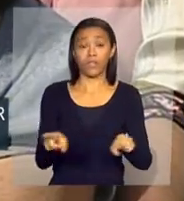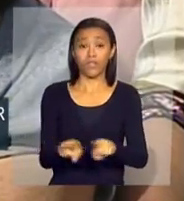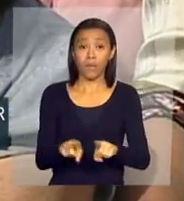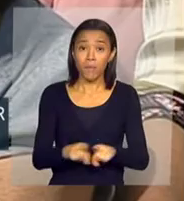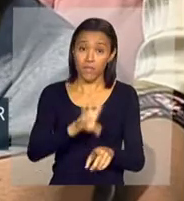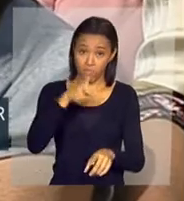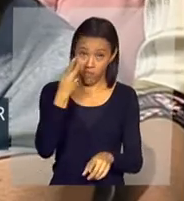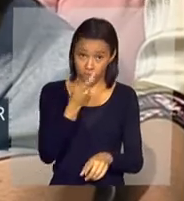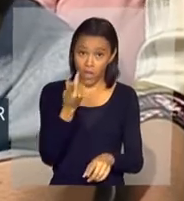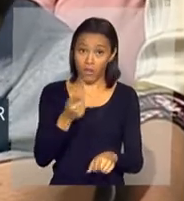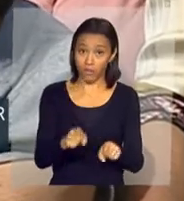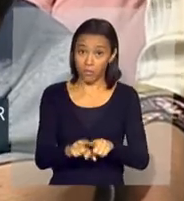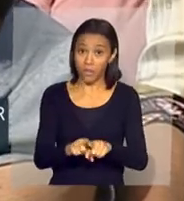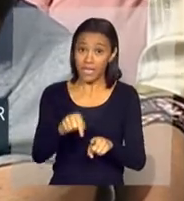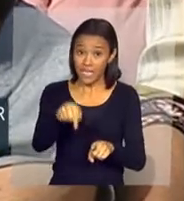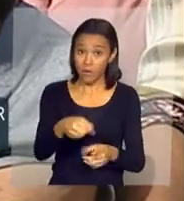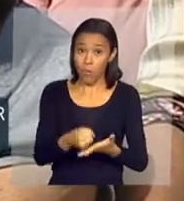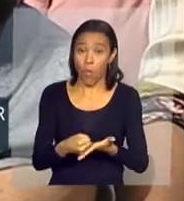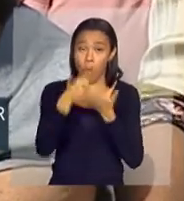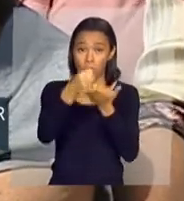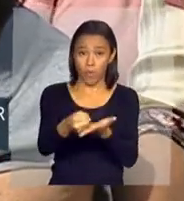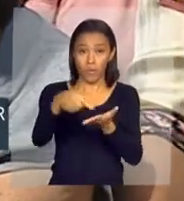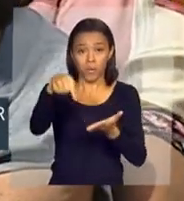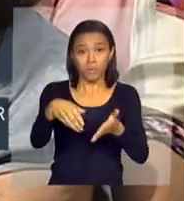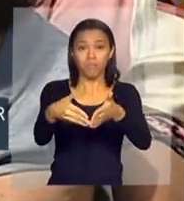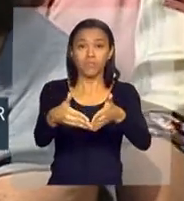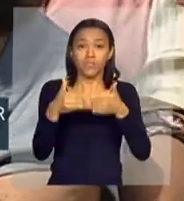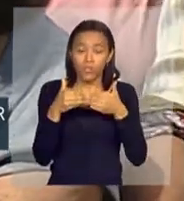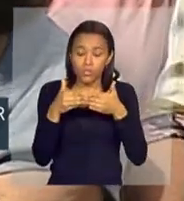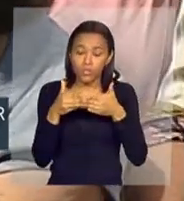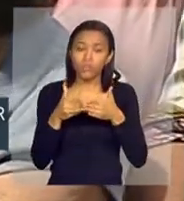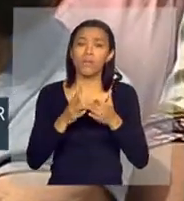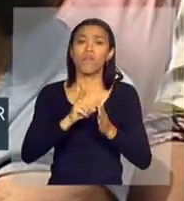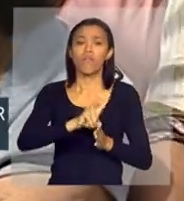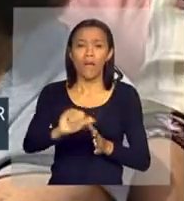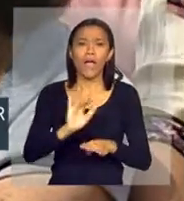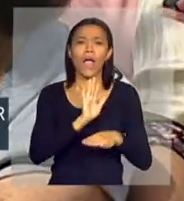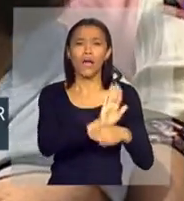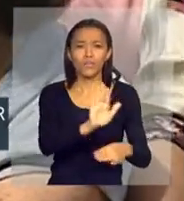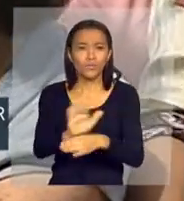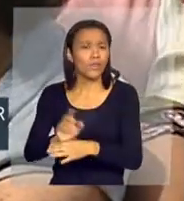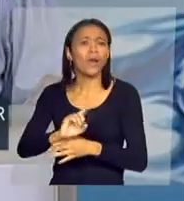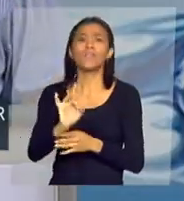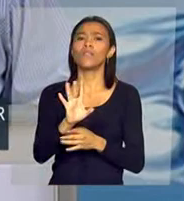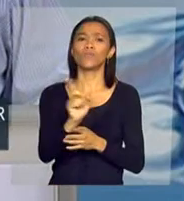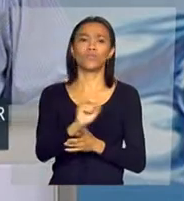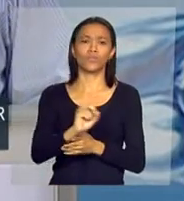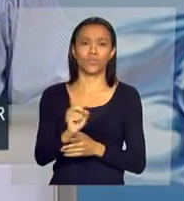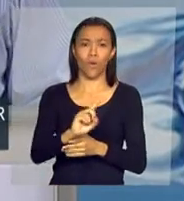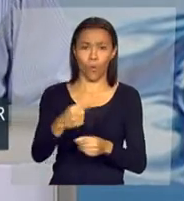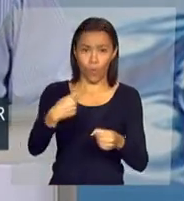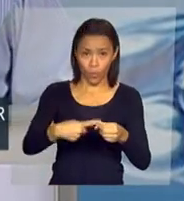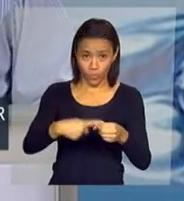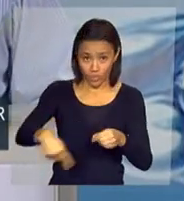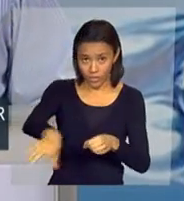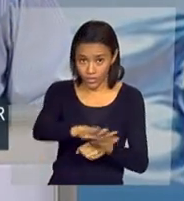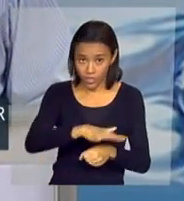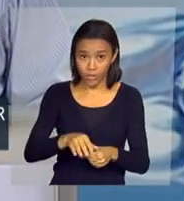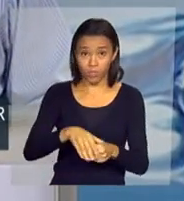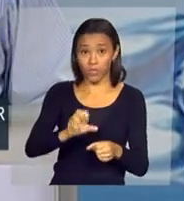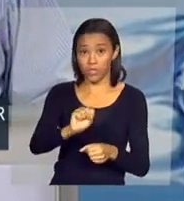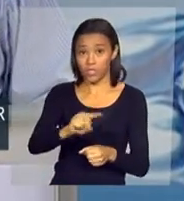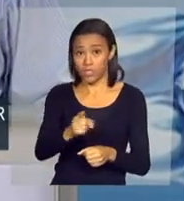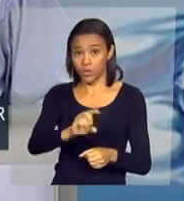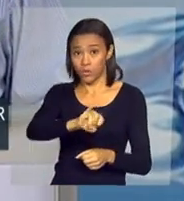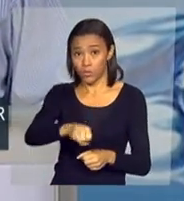Destaco também que o apoio aqui requerido beneficia não apenas o município de São Julião, mas todos